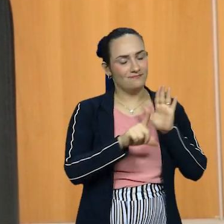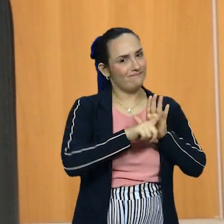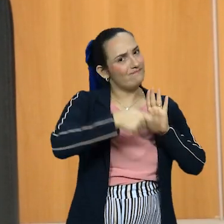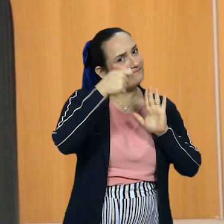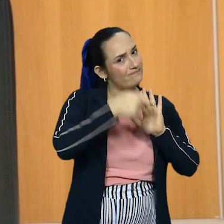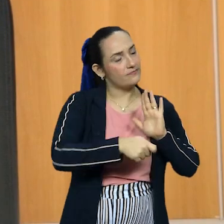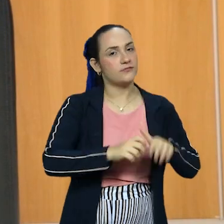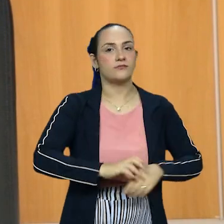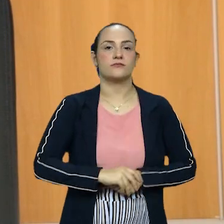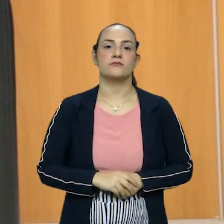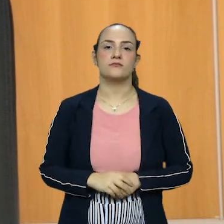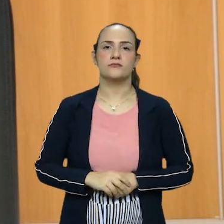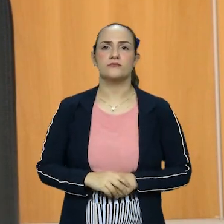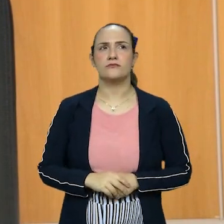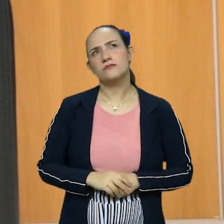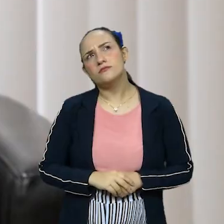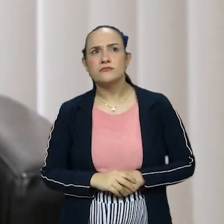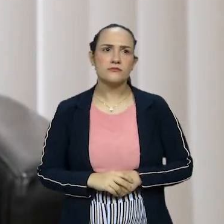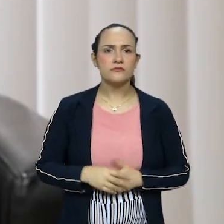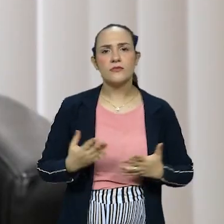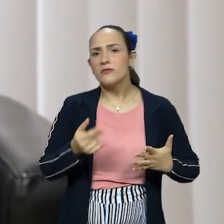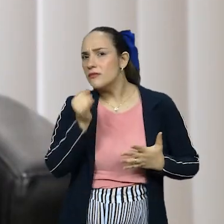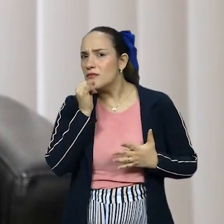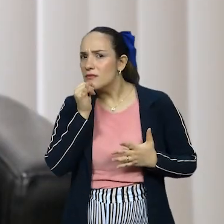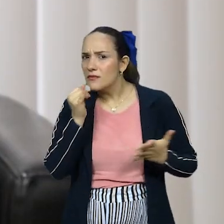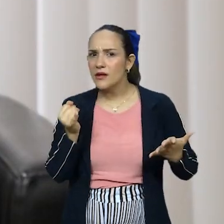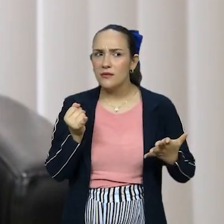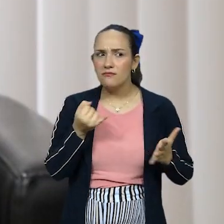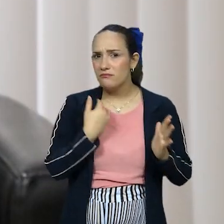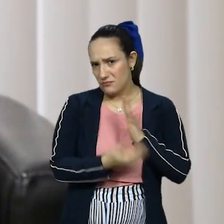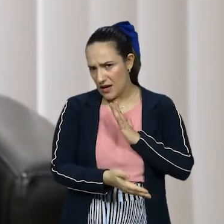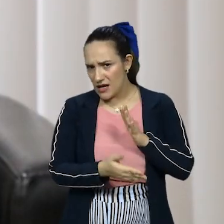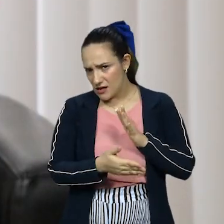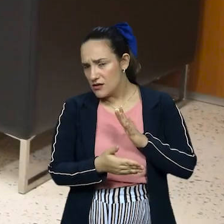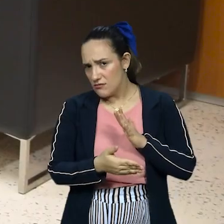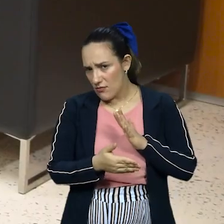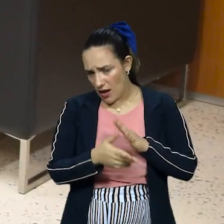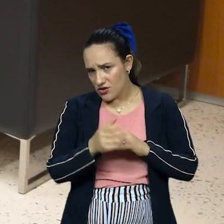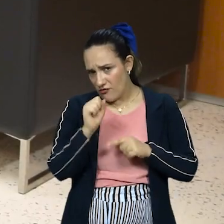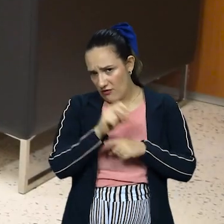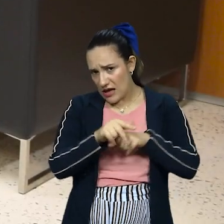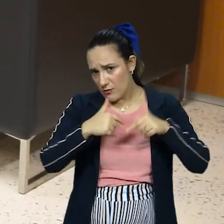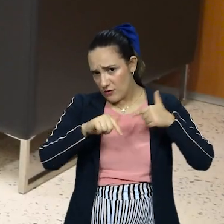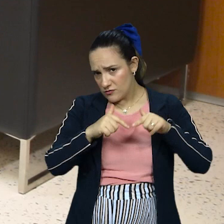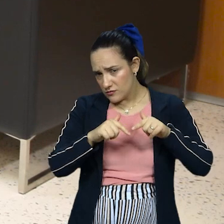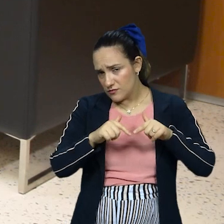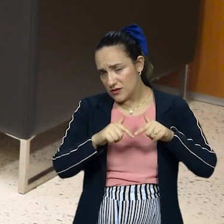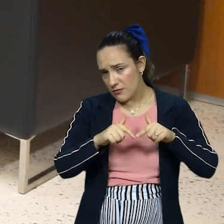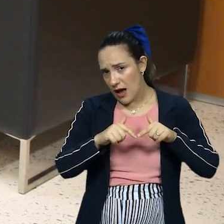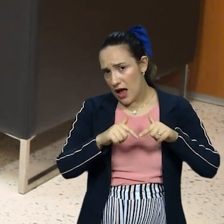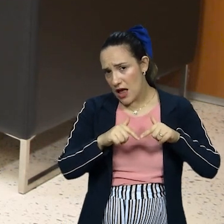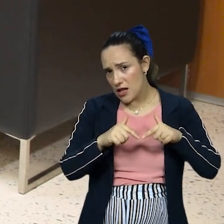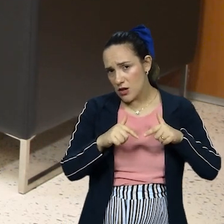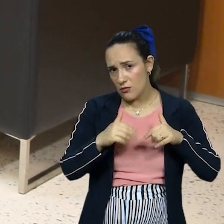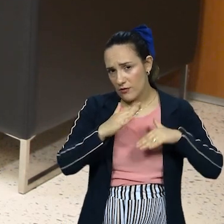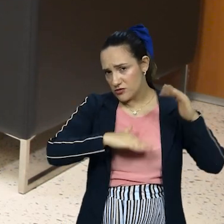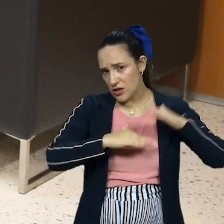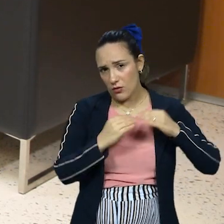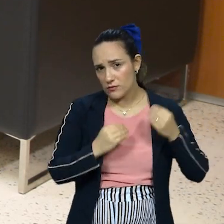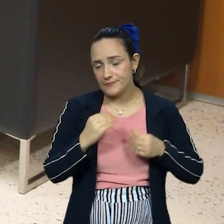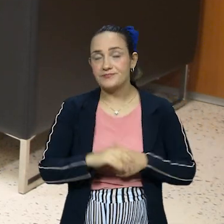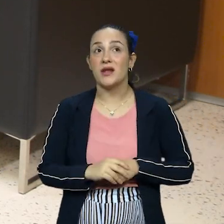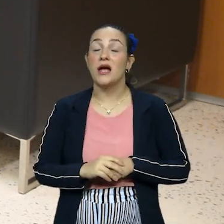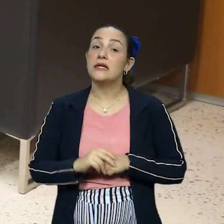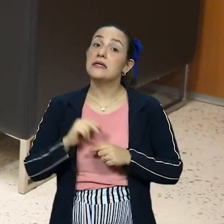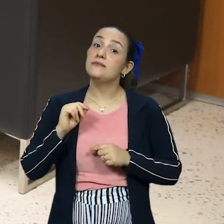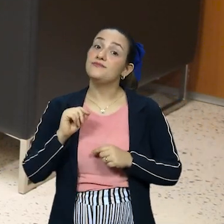totalmente submetido a uma legislação muito exigente. O que seriam elas? Severas como perde o... Sim, as penas acima de 2